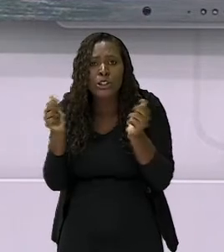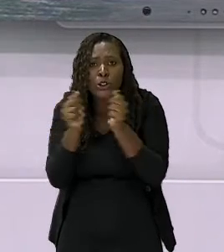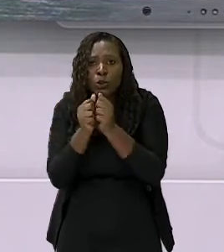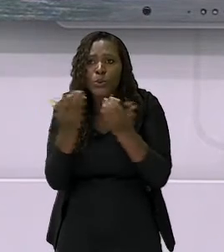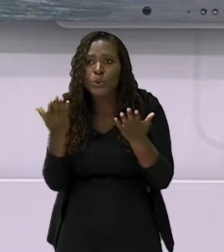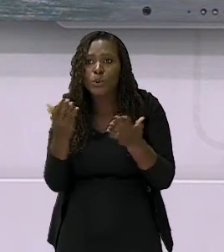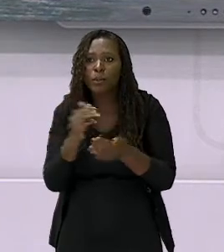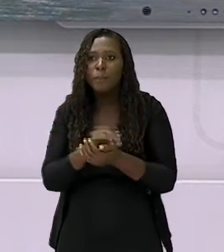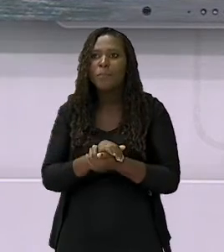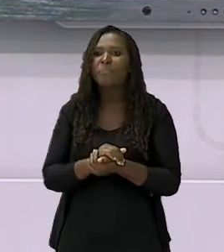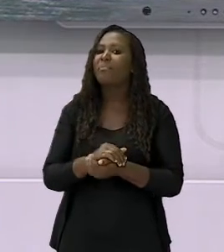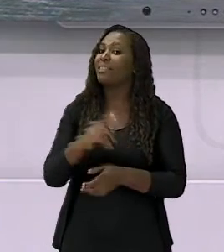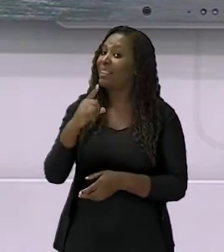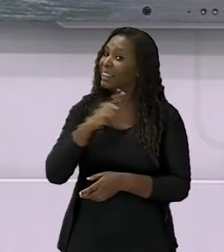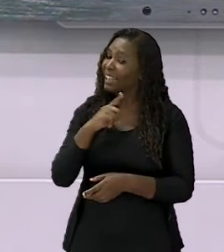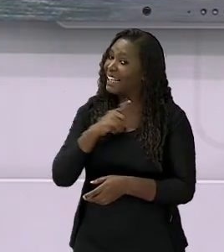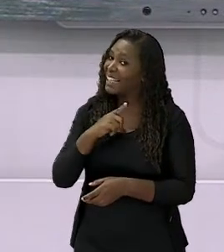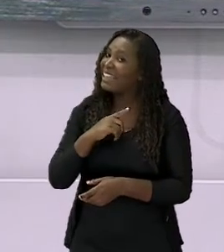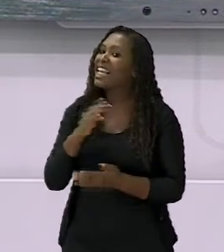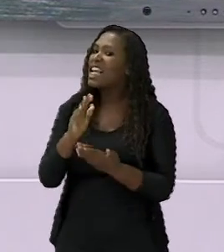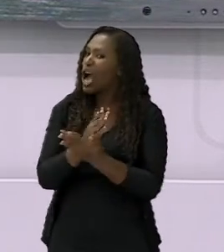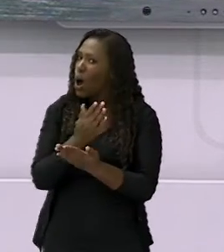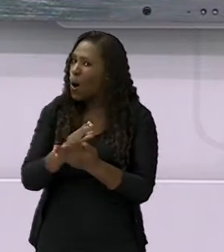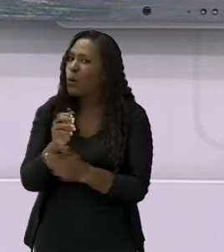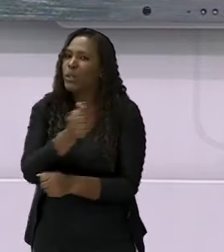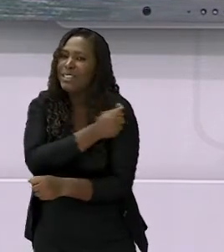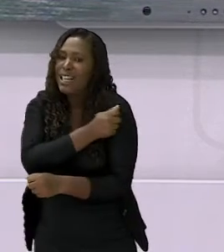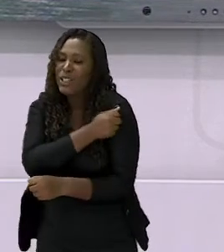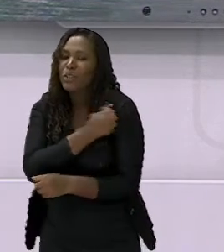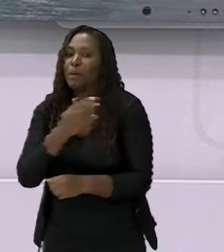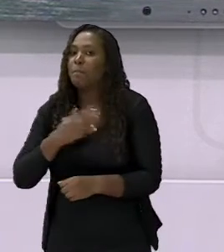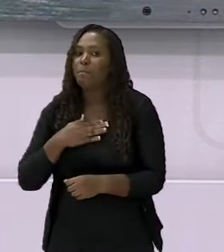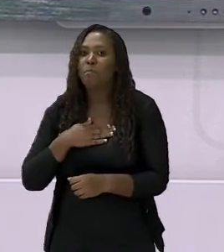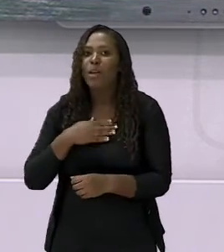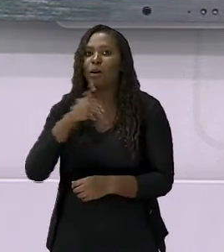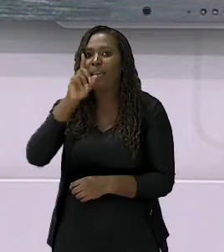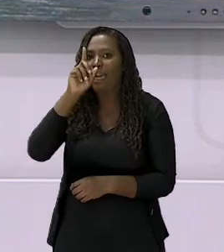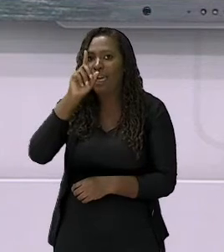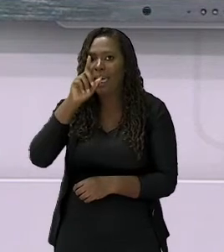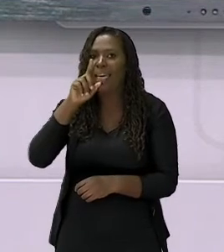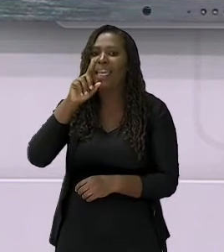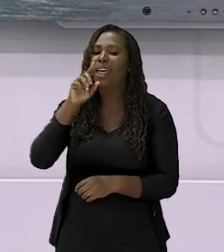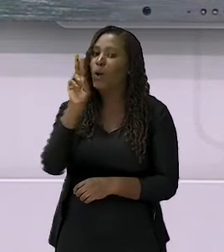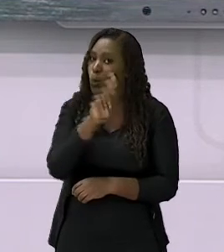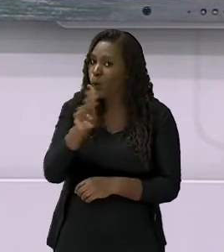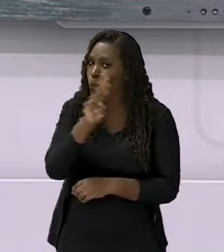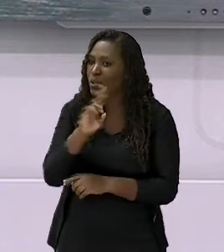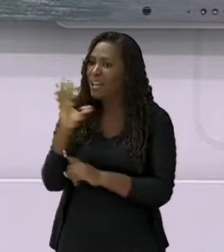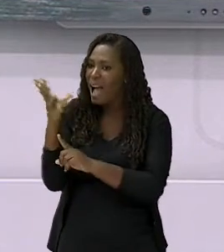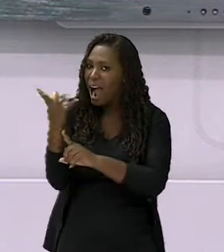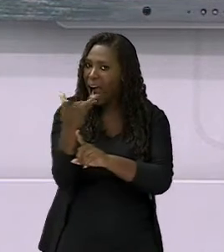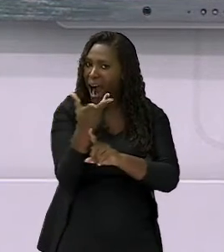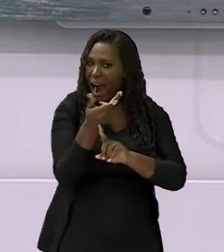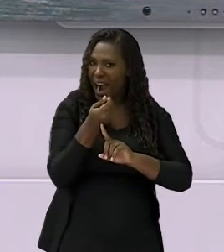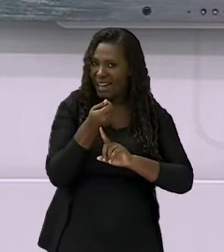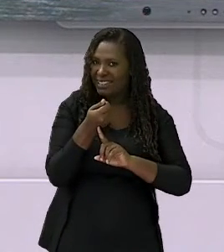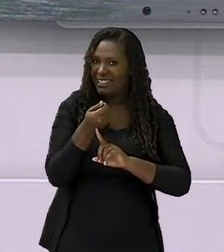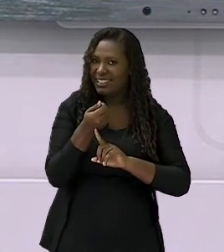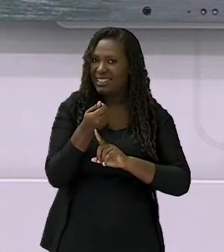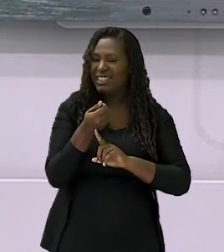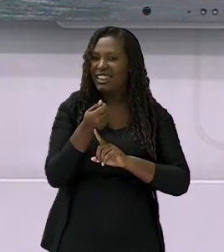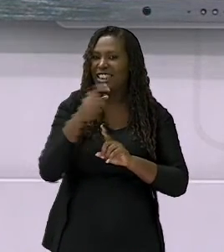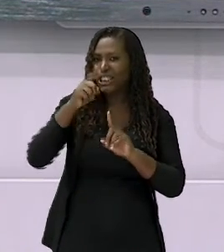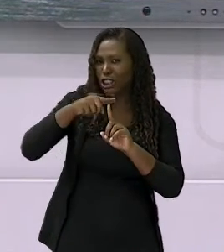são cubistas, muito mesmo sem saber. Eles me entregam cada desenho que eu paro e olho e falo assim, você aprendeu com Pablo Picasso, com